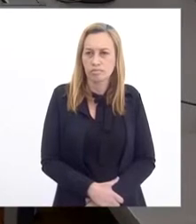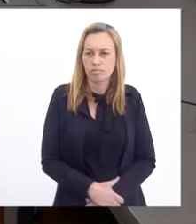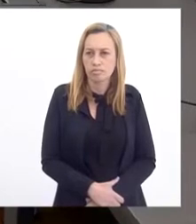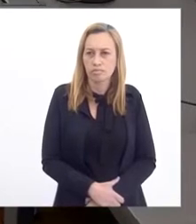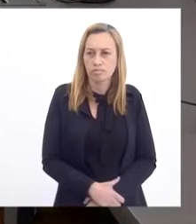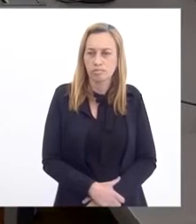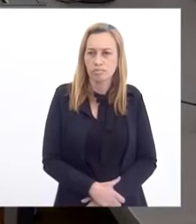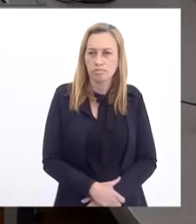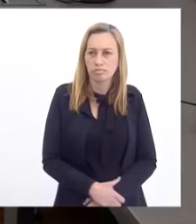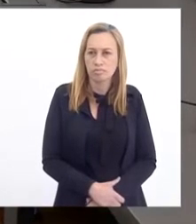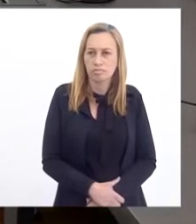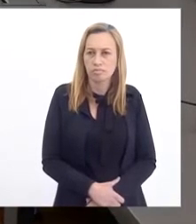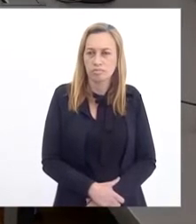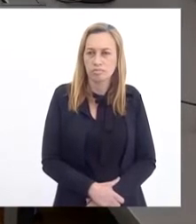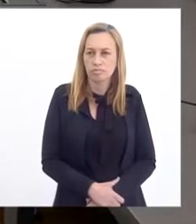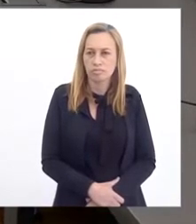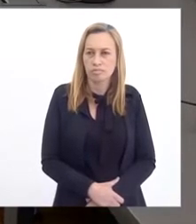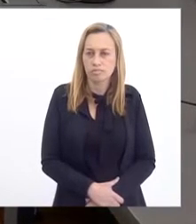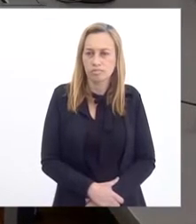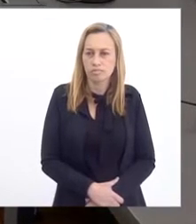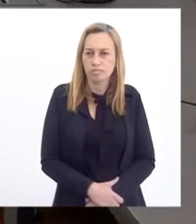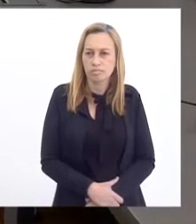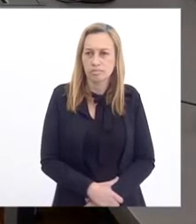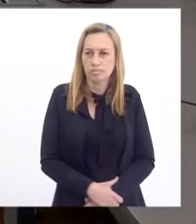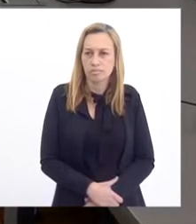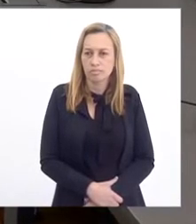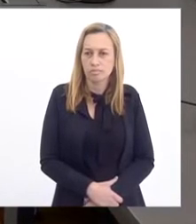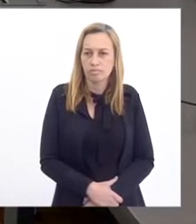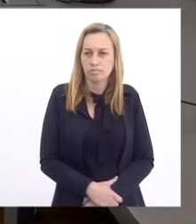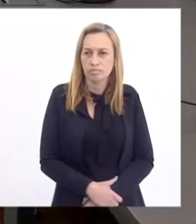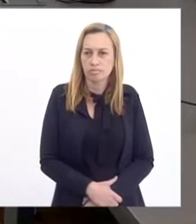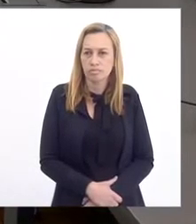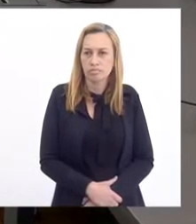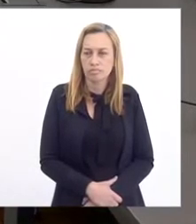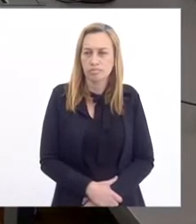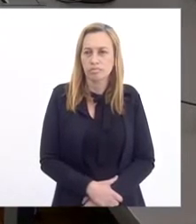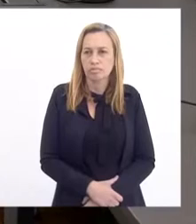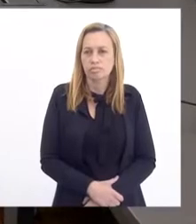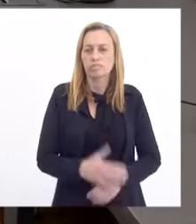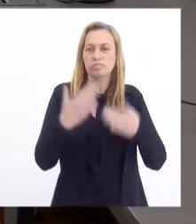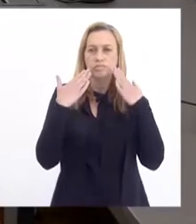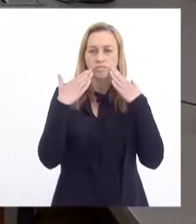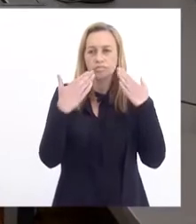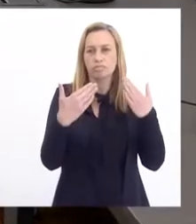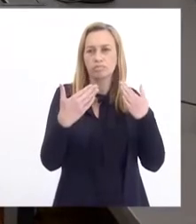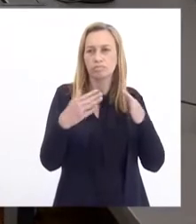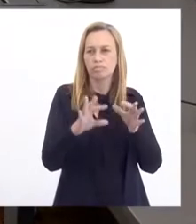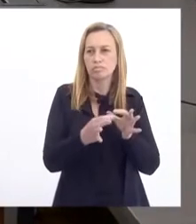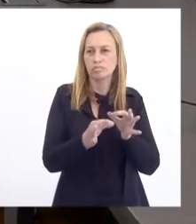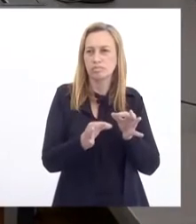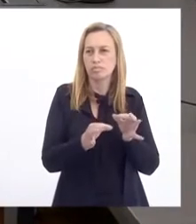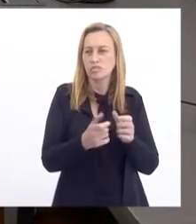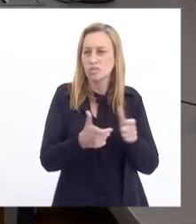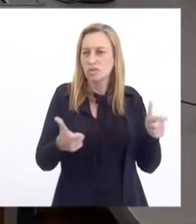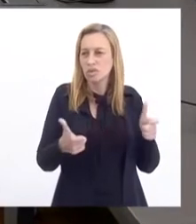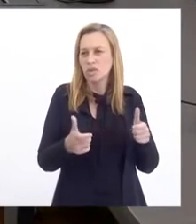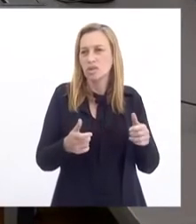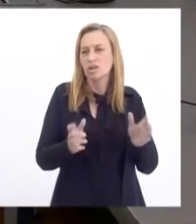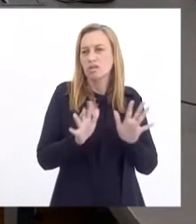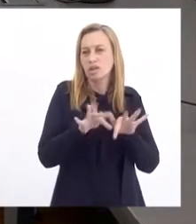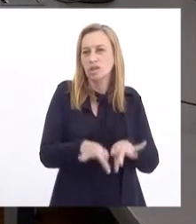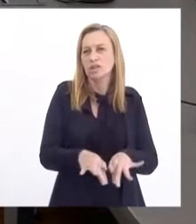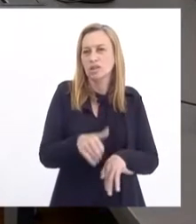Só é que se for uma audiência pública intensa, ela tem que acabar uma hora. Que vai